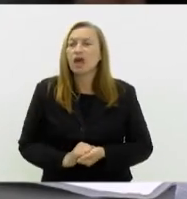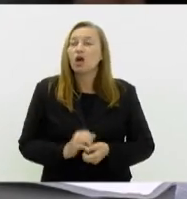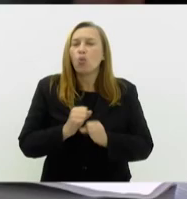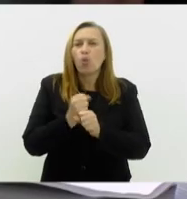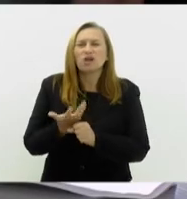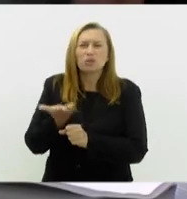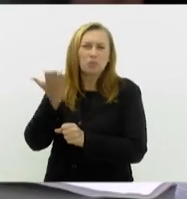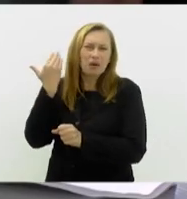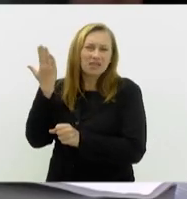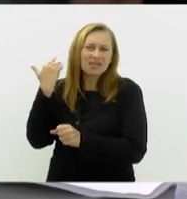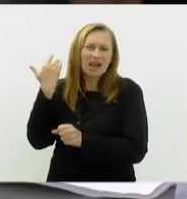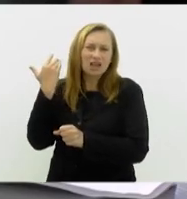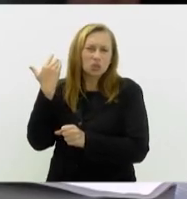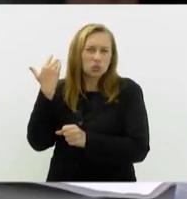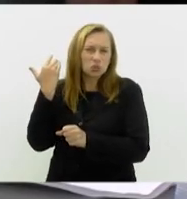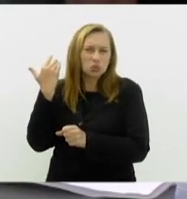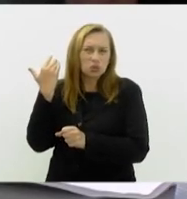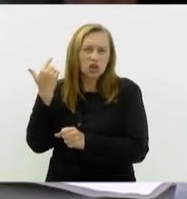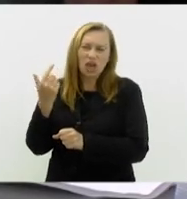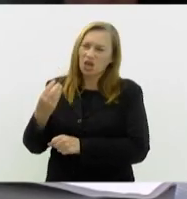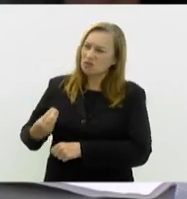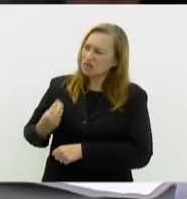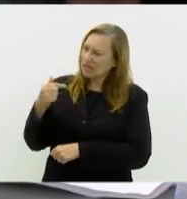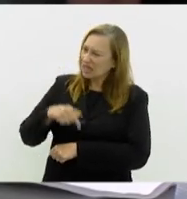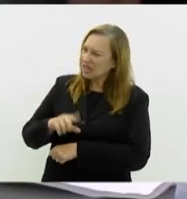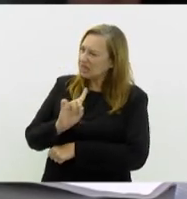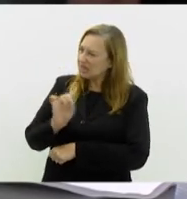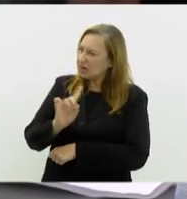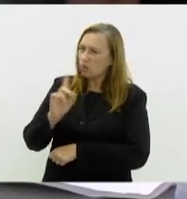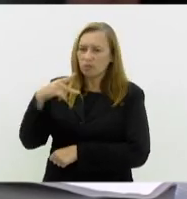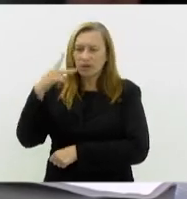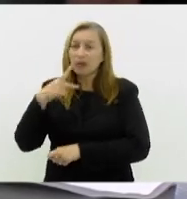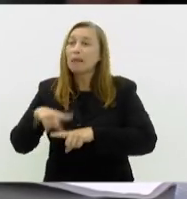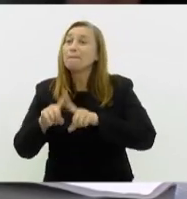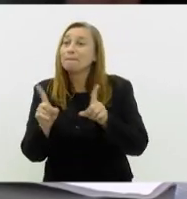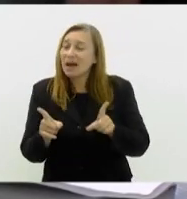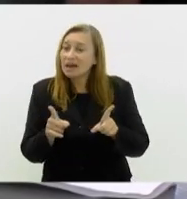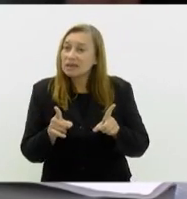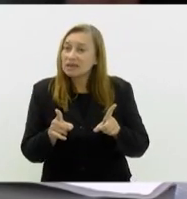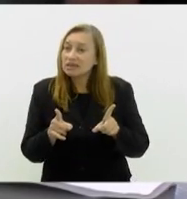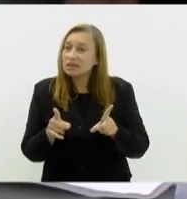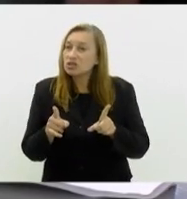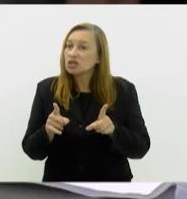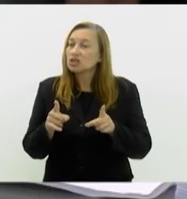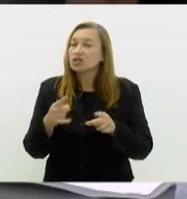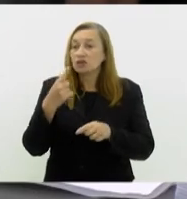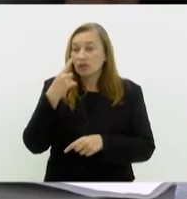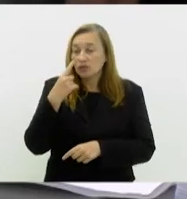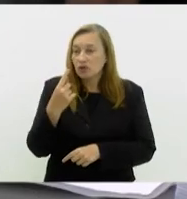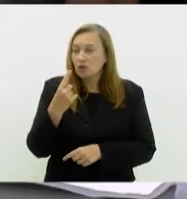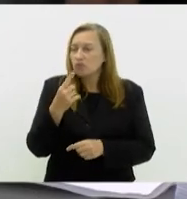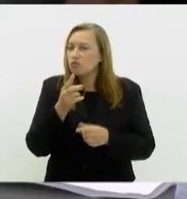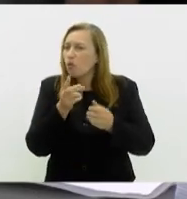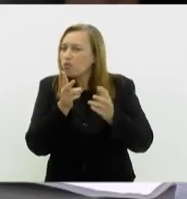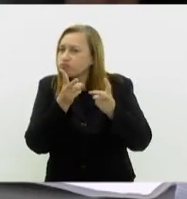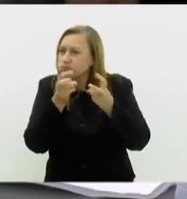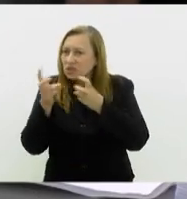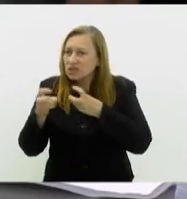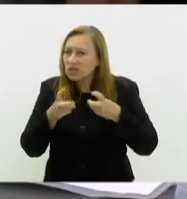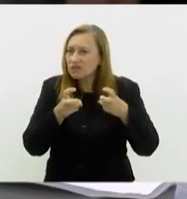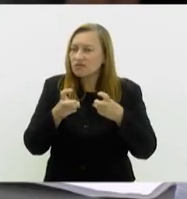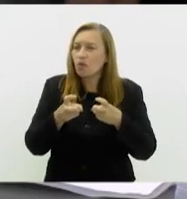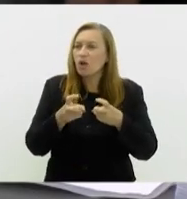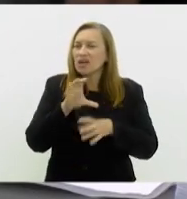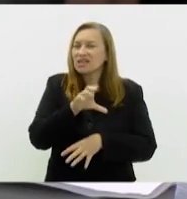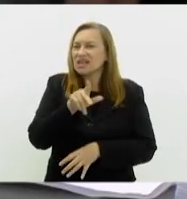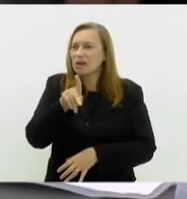passado ano retrasado eu não tava aqui ainda como parlamentar mas a gente buscou dar uma olhada e na CPI